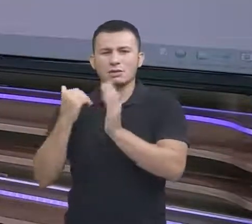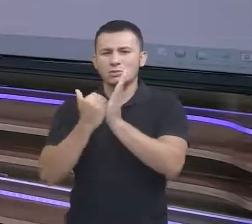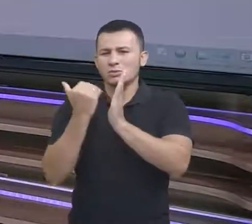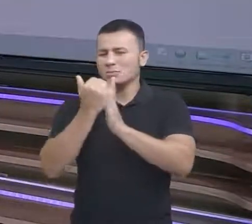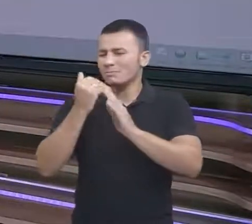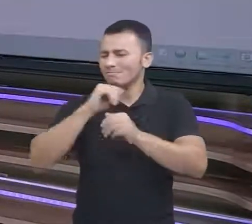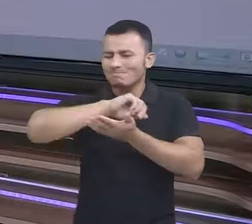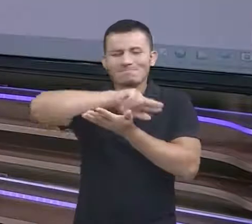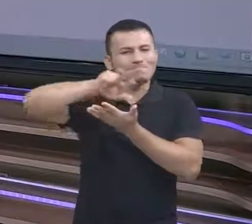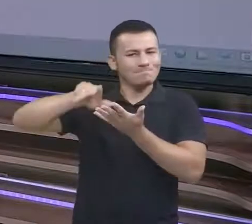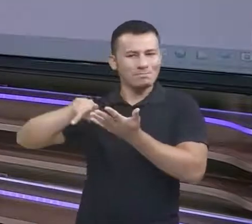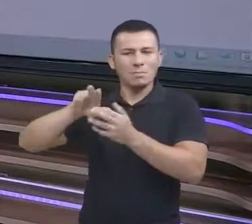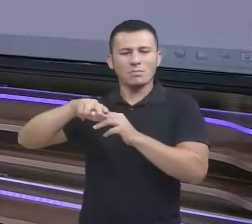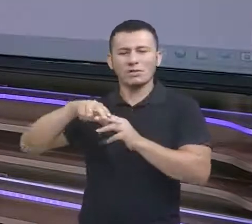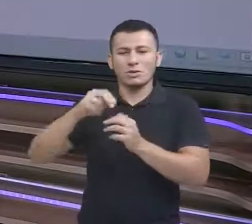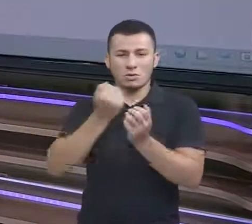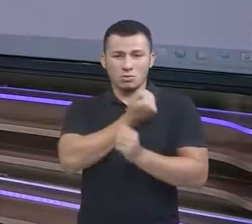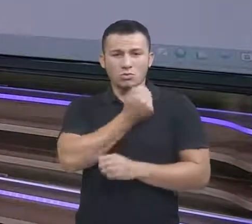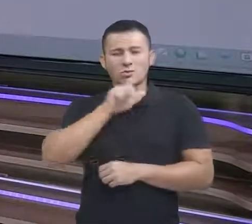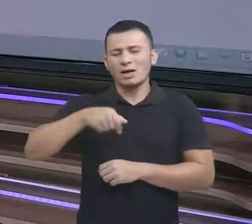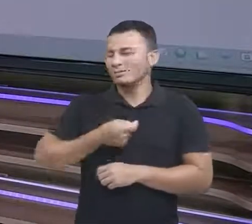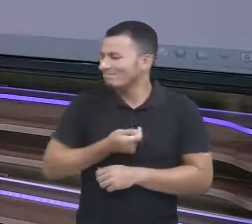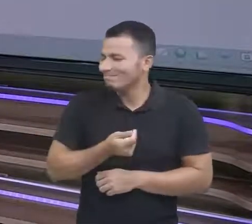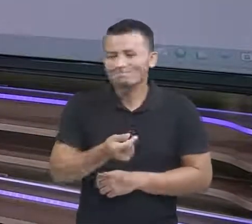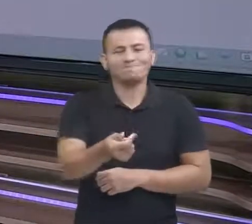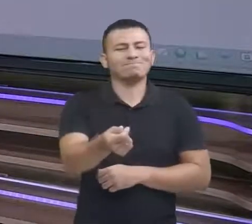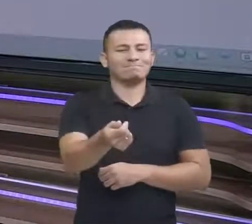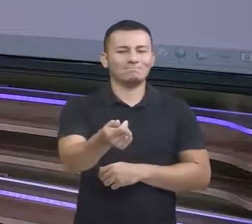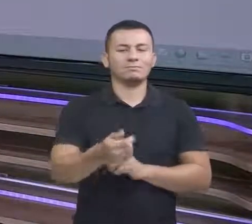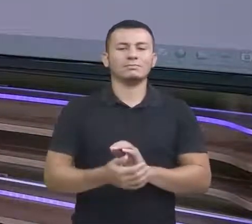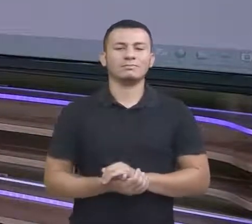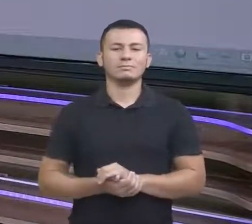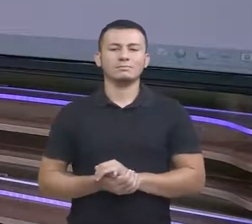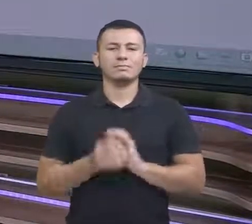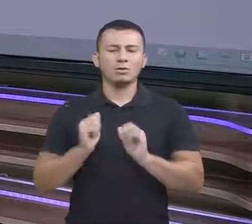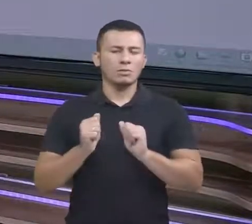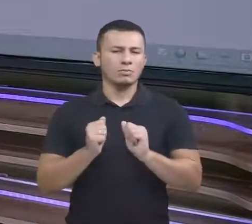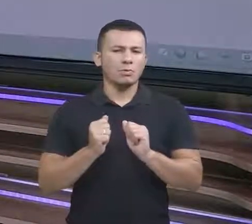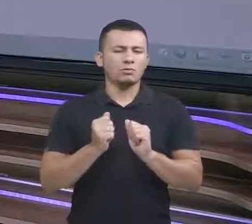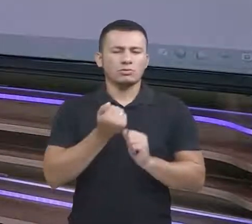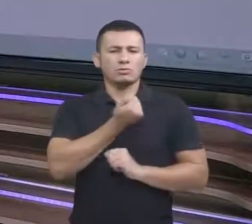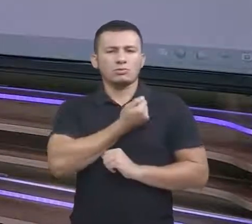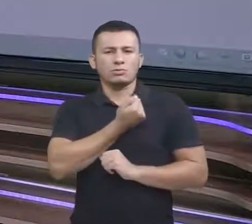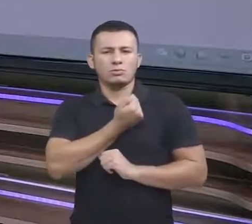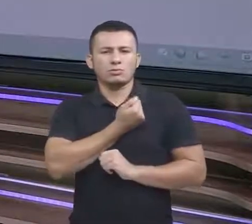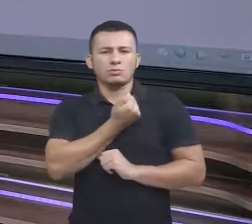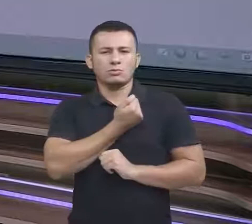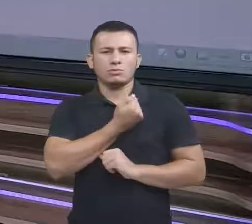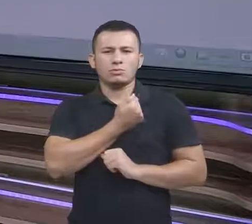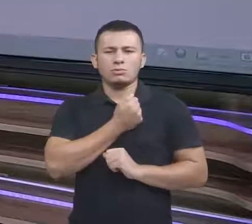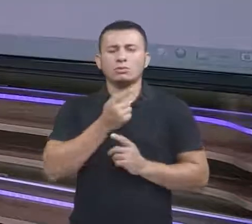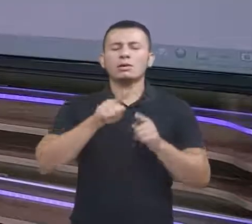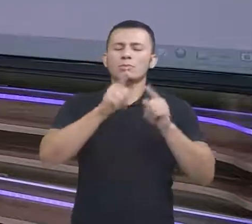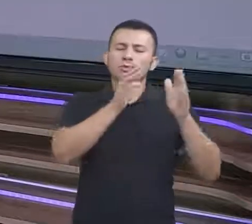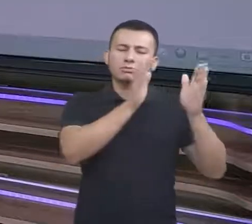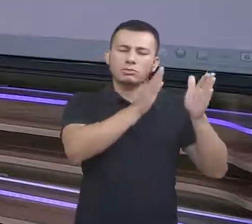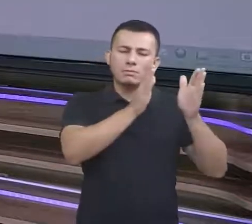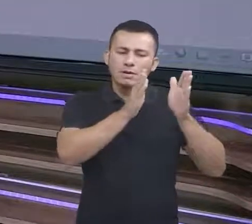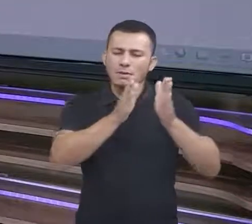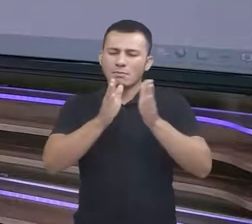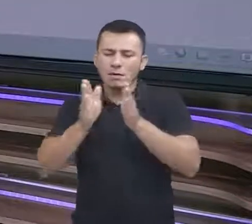que infinitos tá aí eu posso fazer o número grandão e depois eu posso der